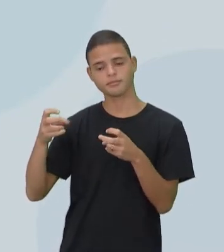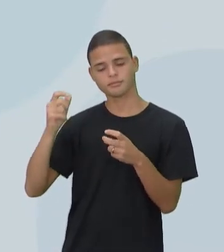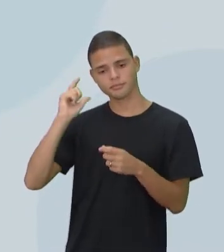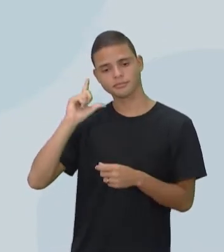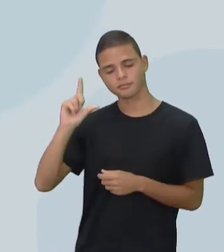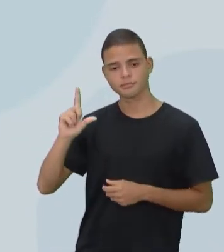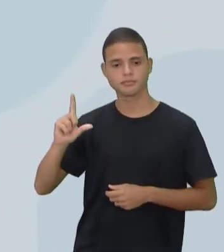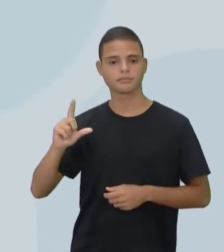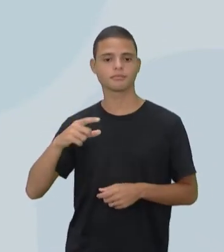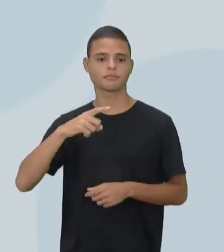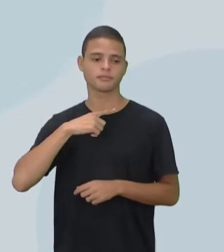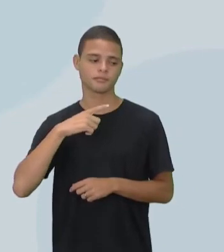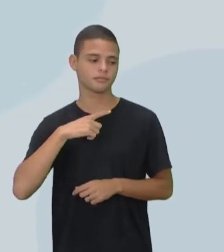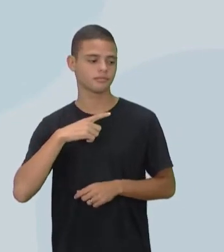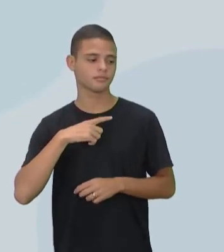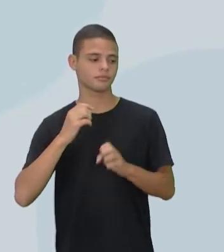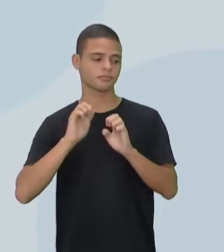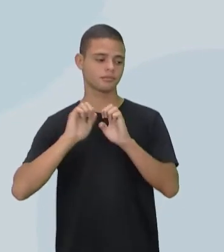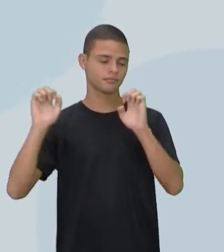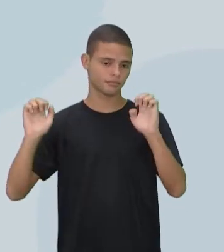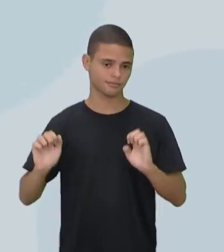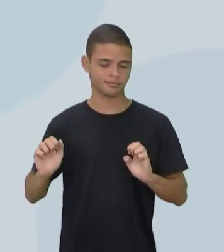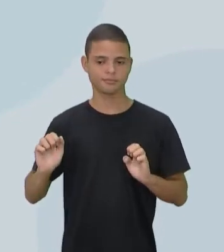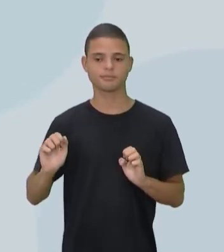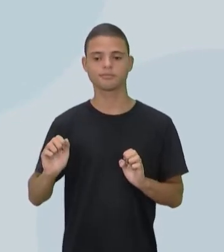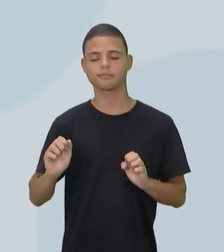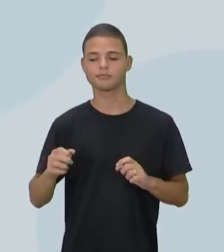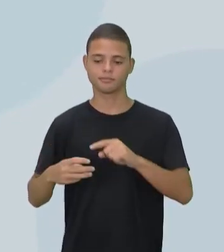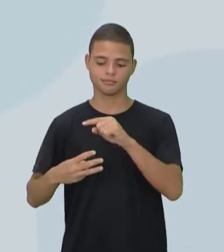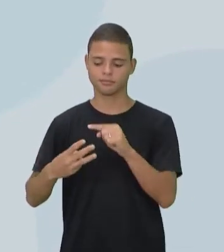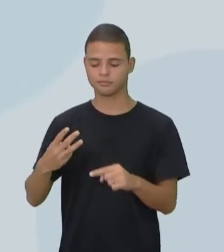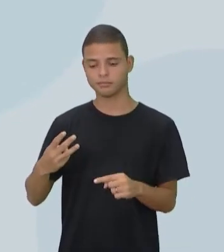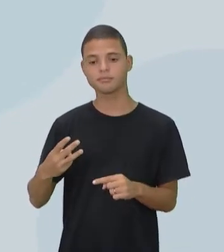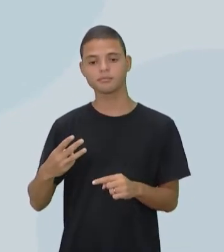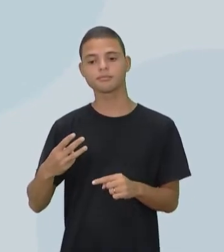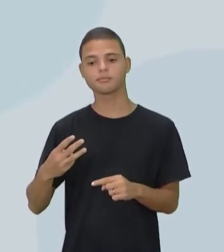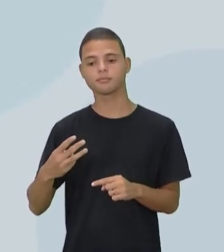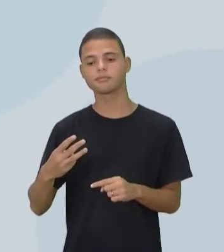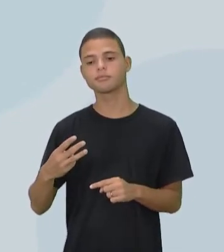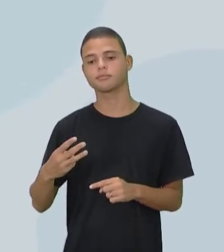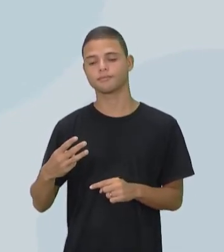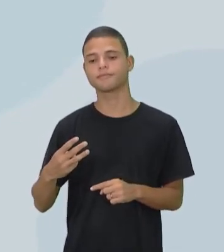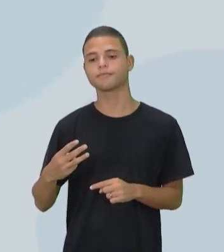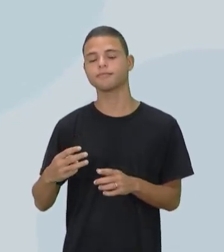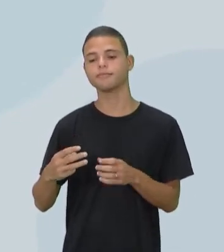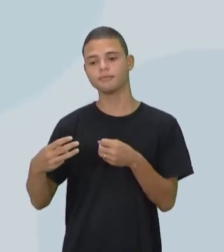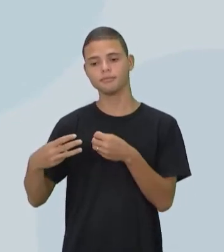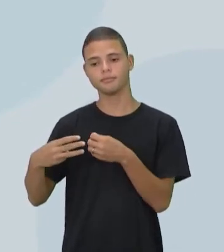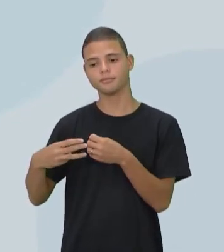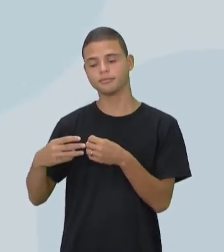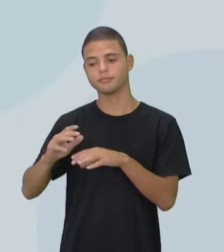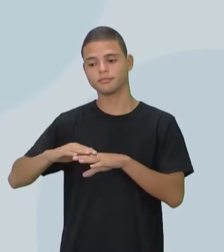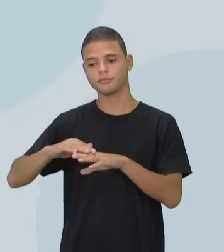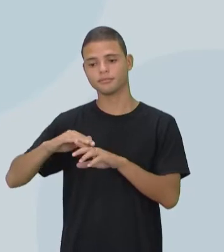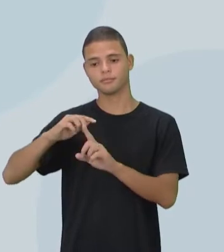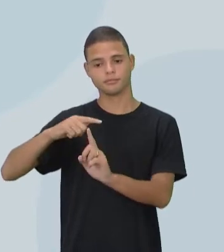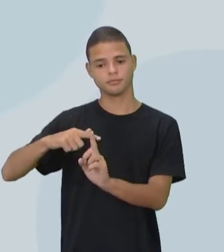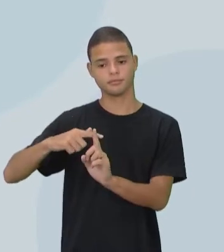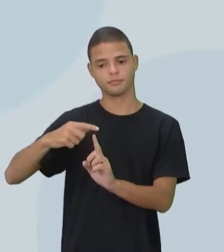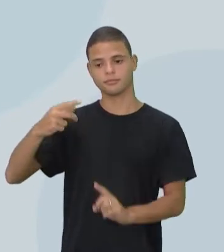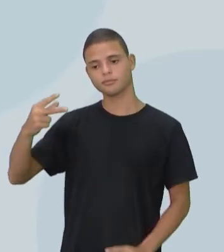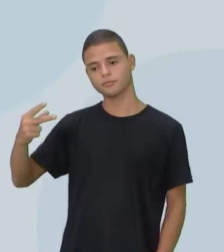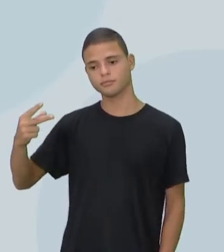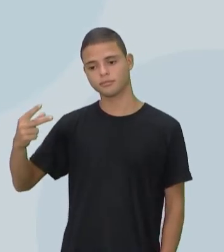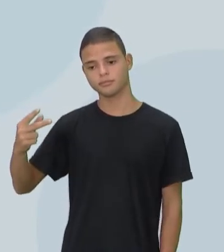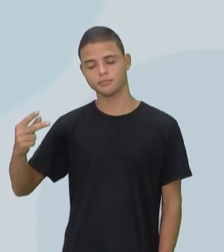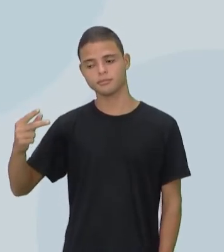que ele tem, na sua estrutura, né, ele é formado por 3 átomos e 2 elementos químicos, no caso o silício e